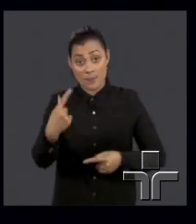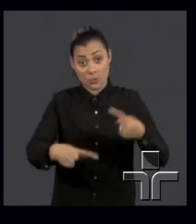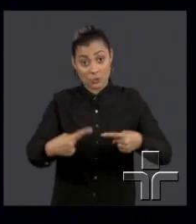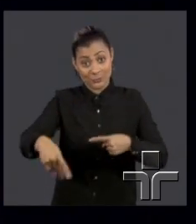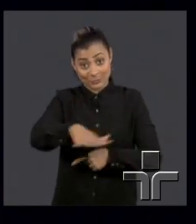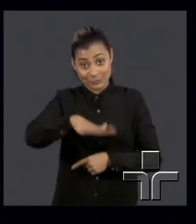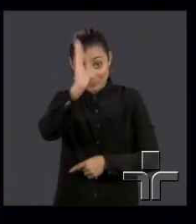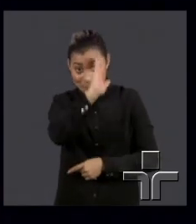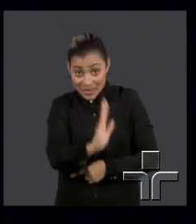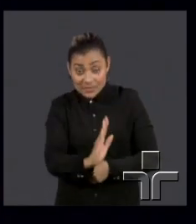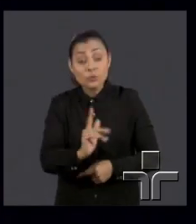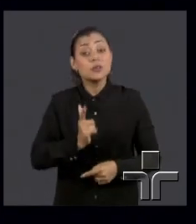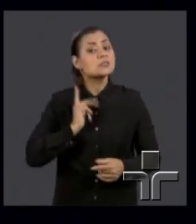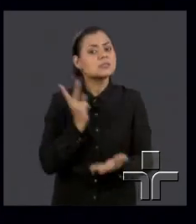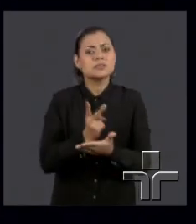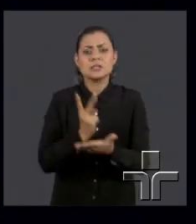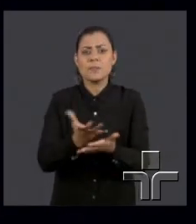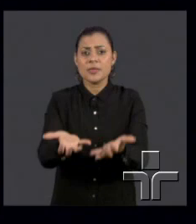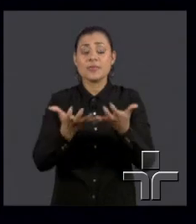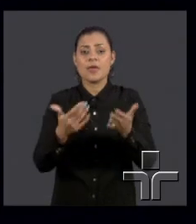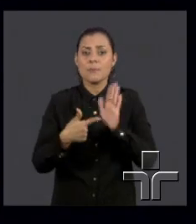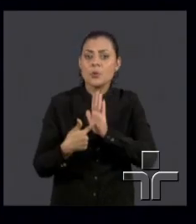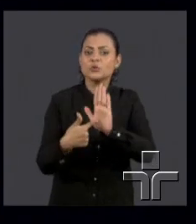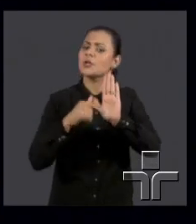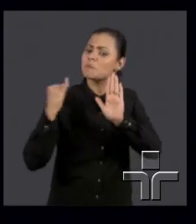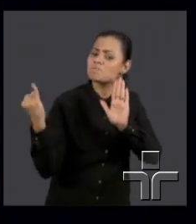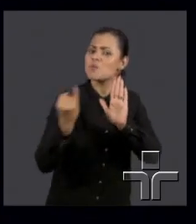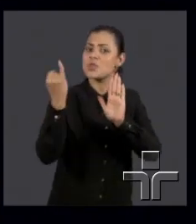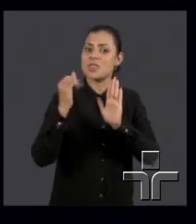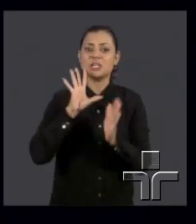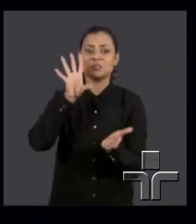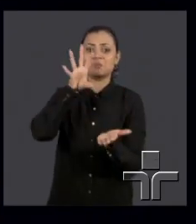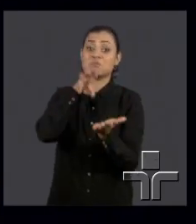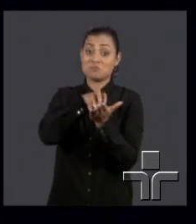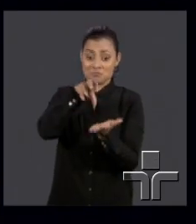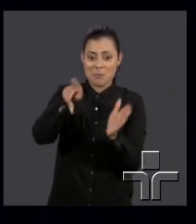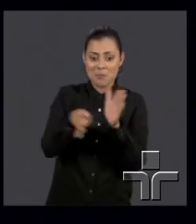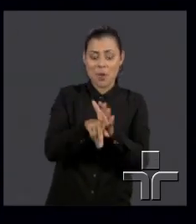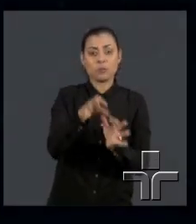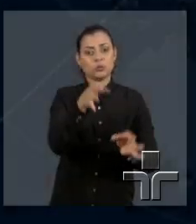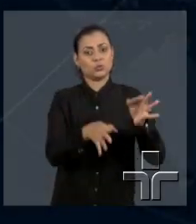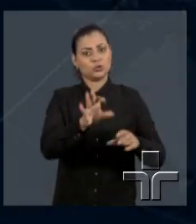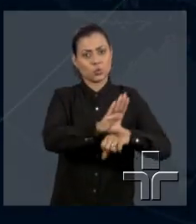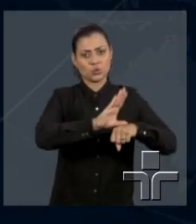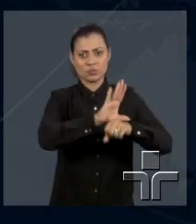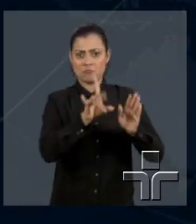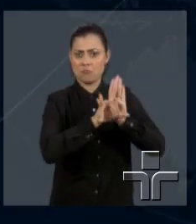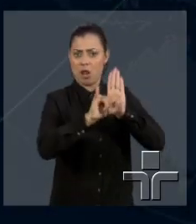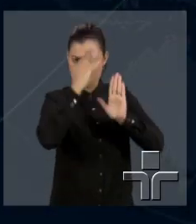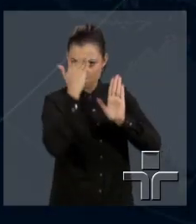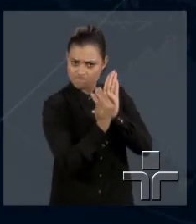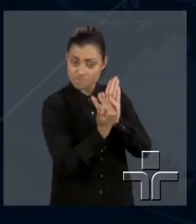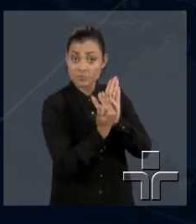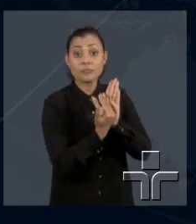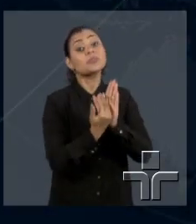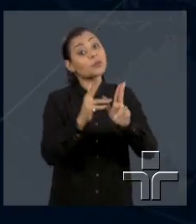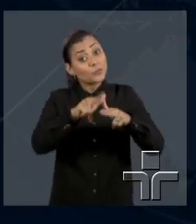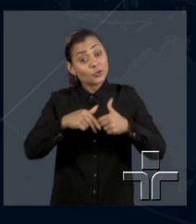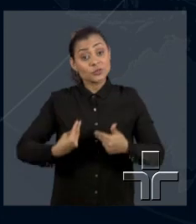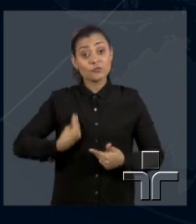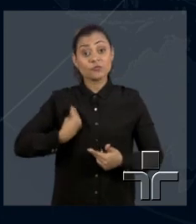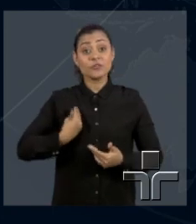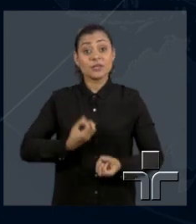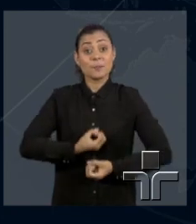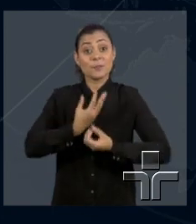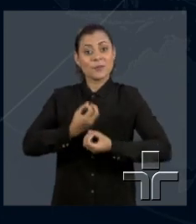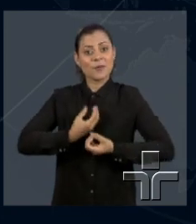do país, sempre procura destacar a importância do império da lei e da Constituição. O jurista convive com o